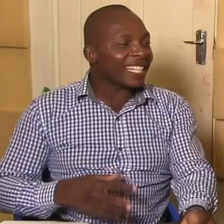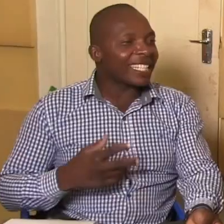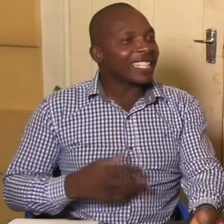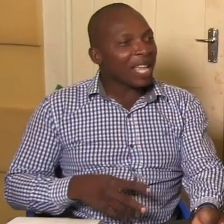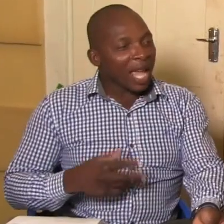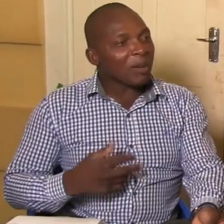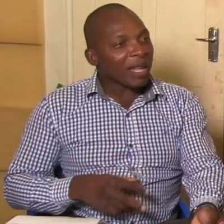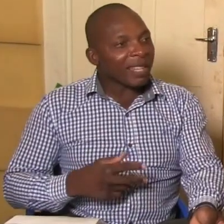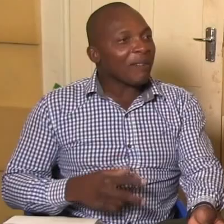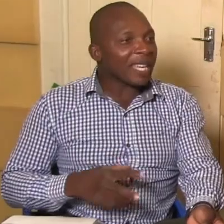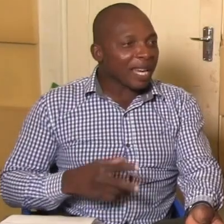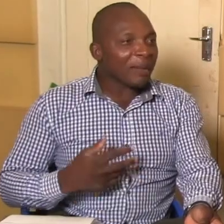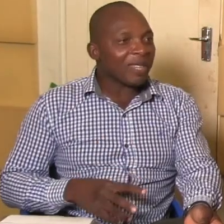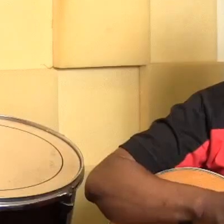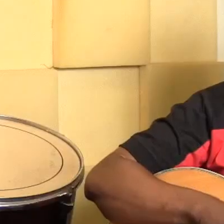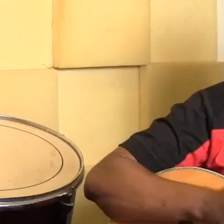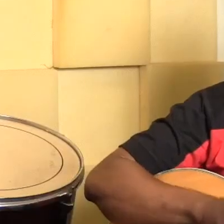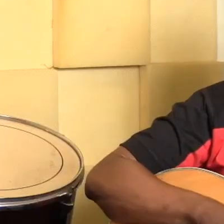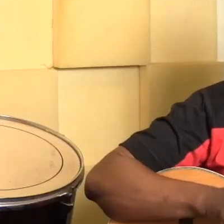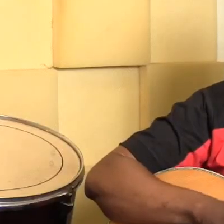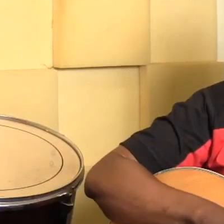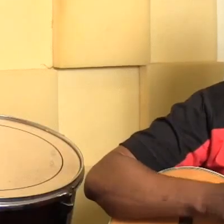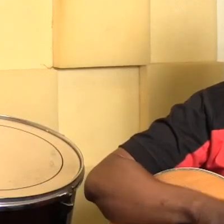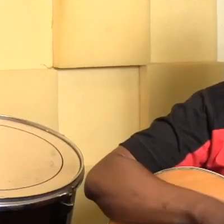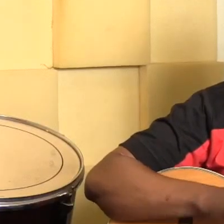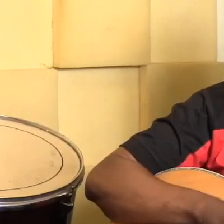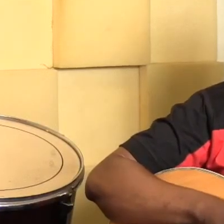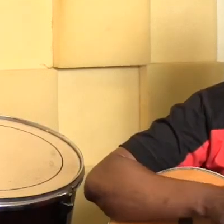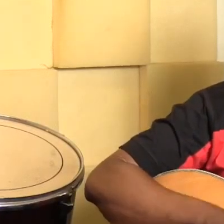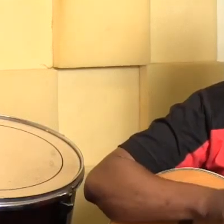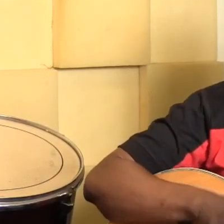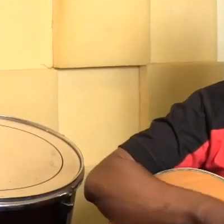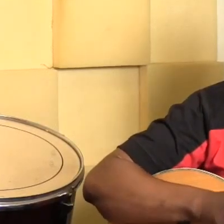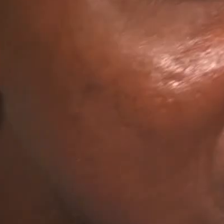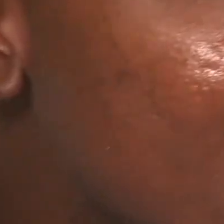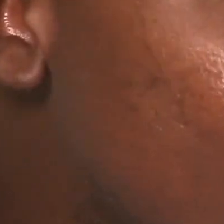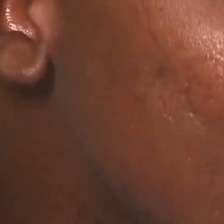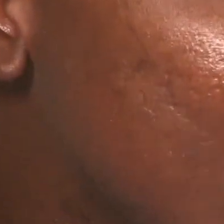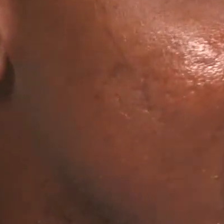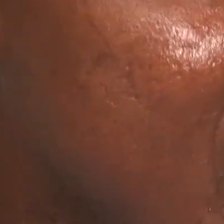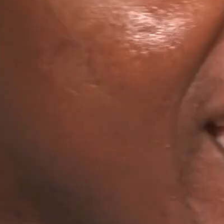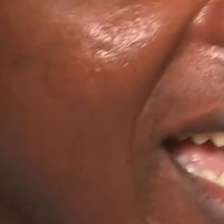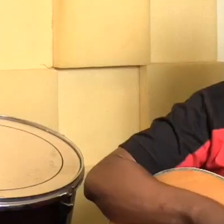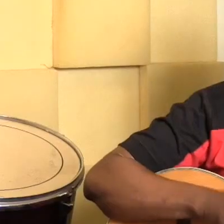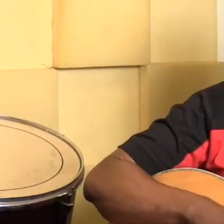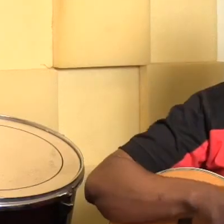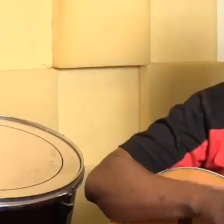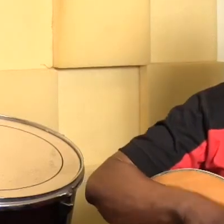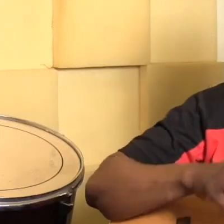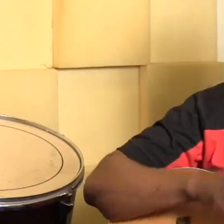esperança. Enquanto houver a vida há esperança. Enquanto houver a vida